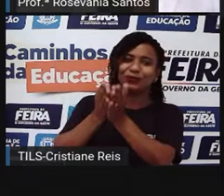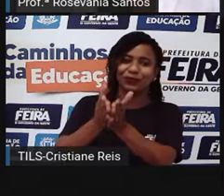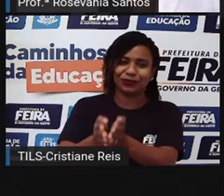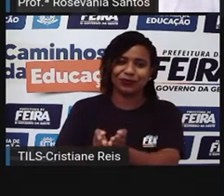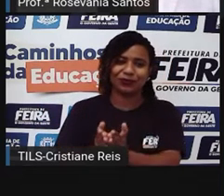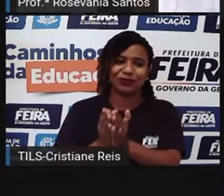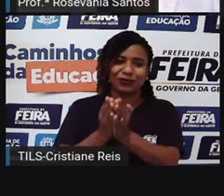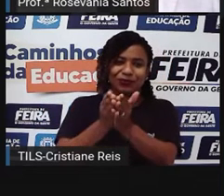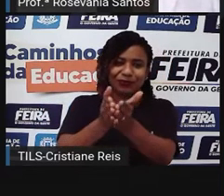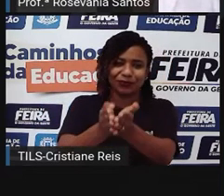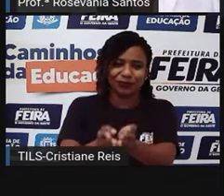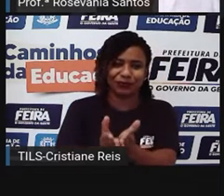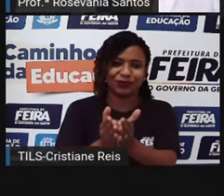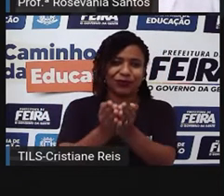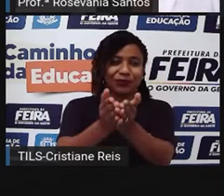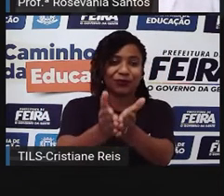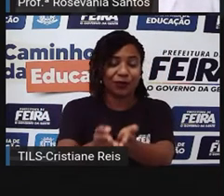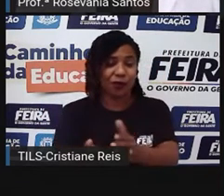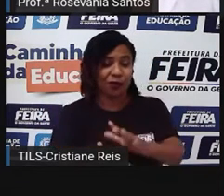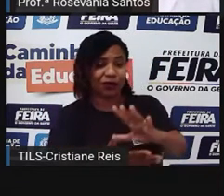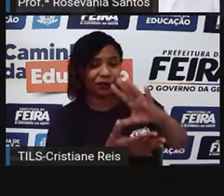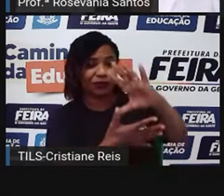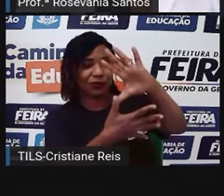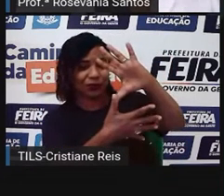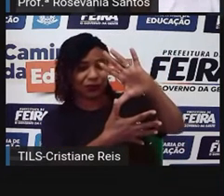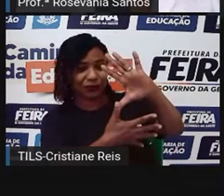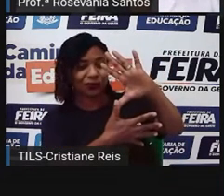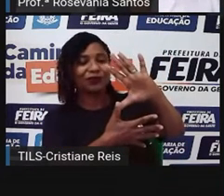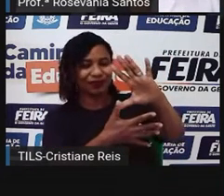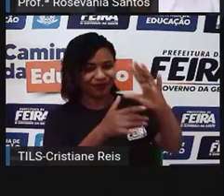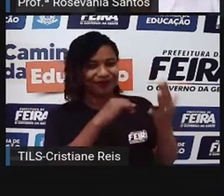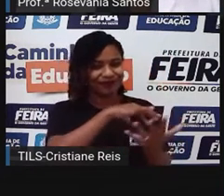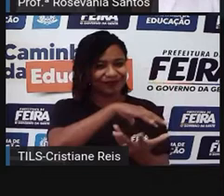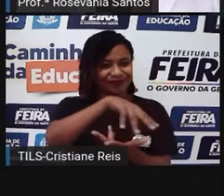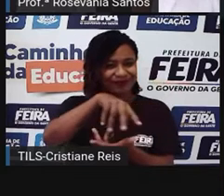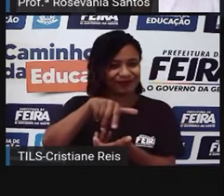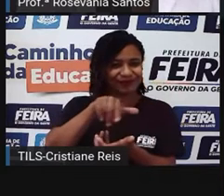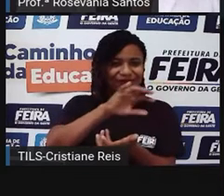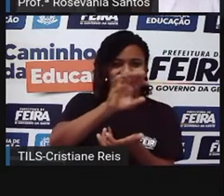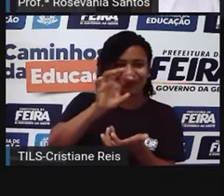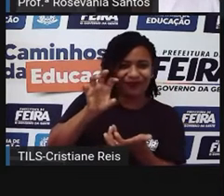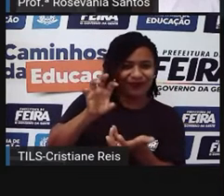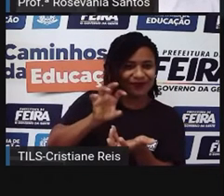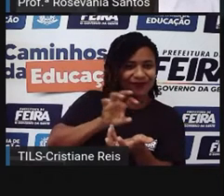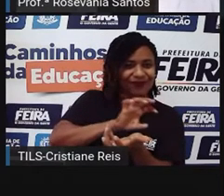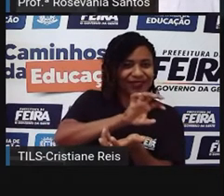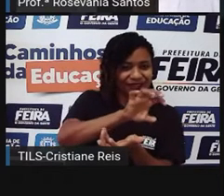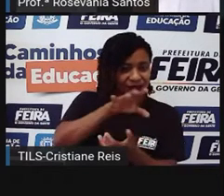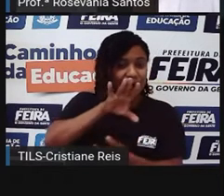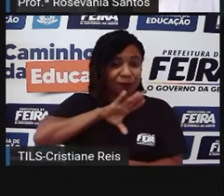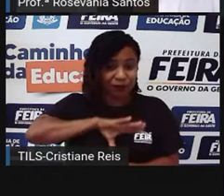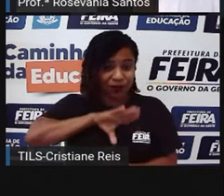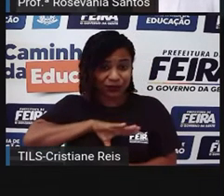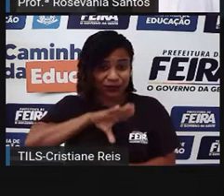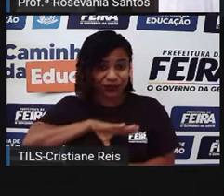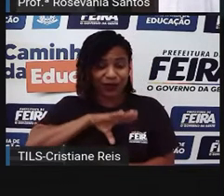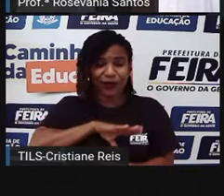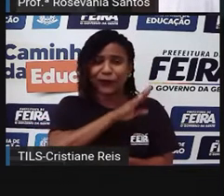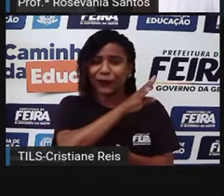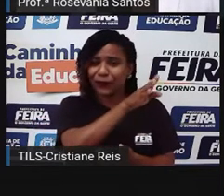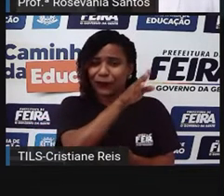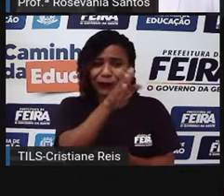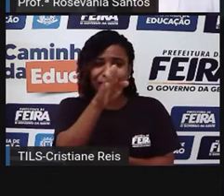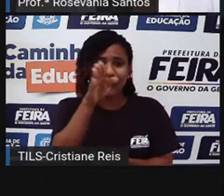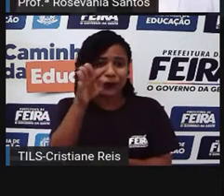caso aqui, a gente aproveitando esse mapa, né? Saímos daqui dessa região, né? De Portugal, de Espanha, da França, da Inglaterra,